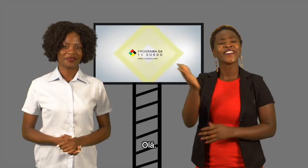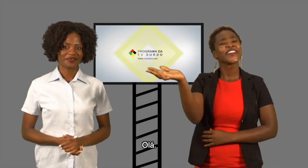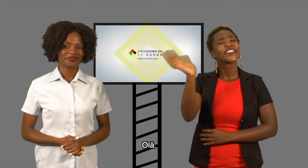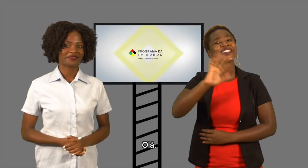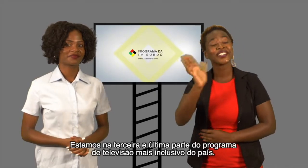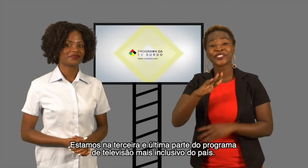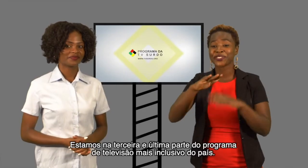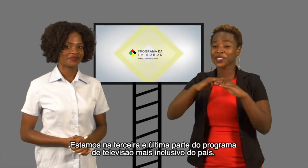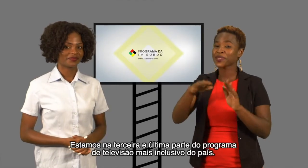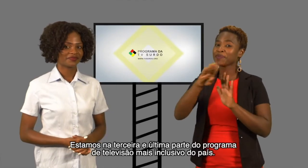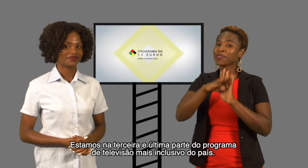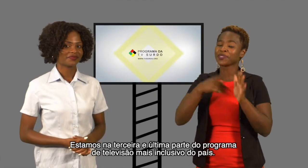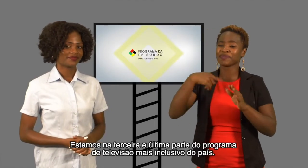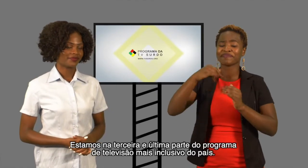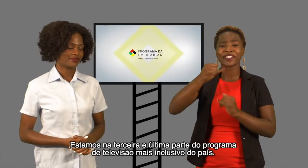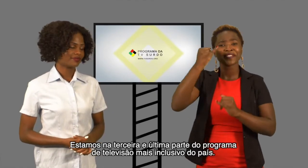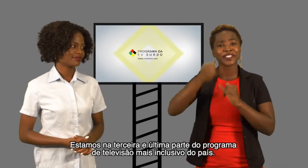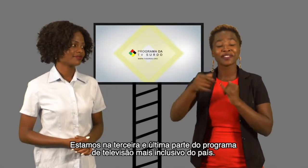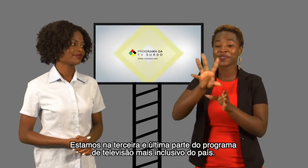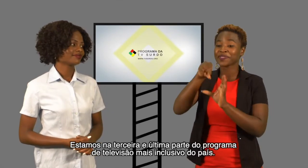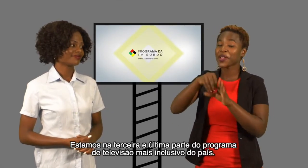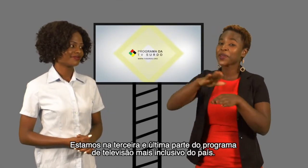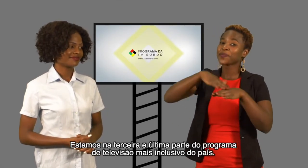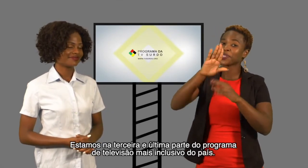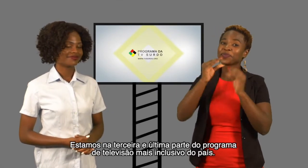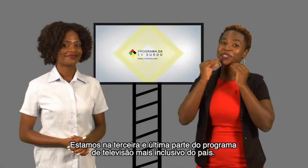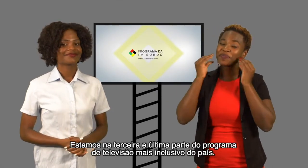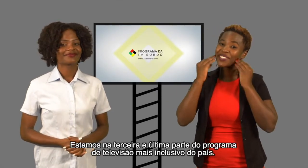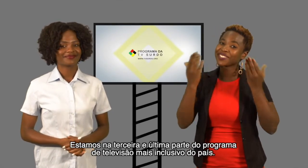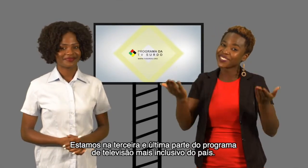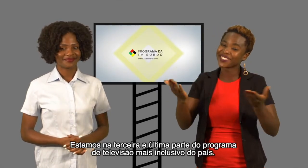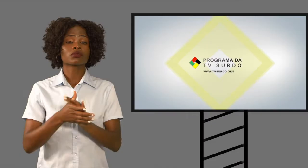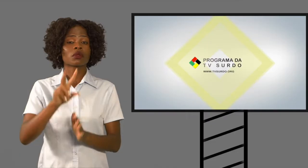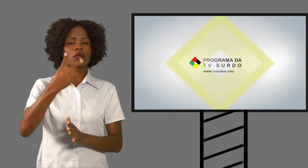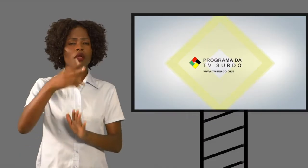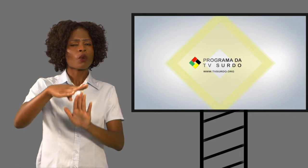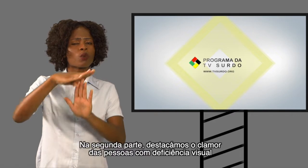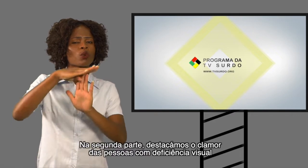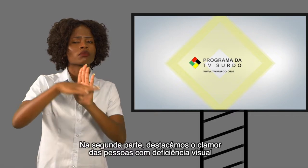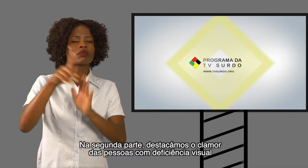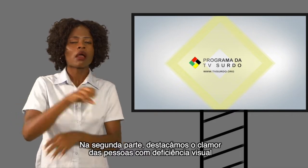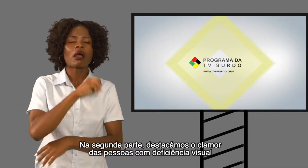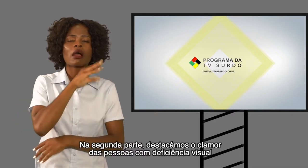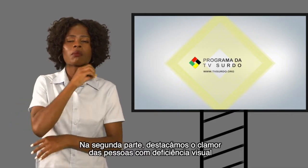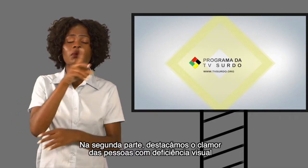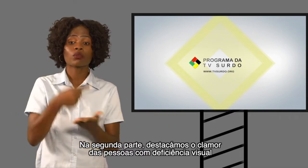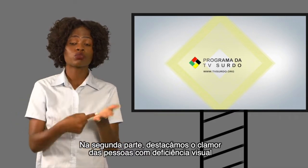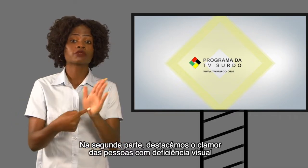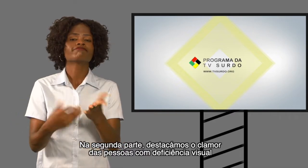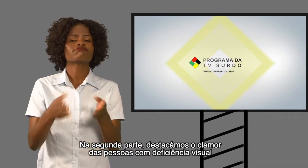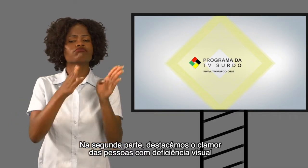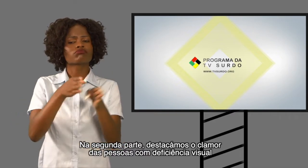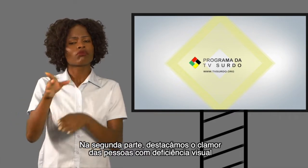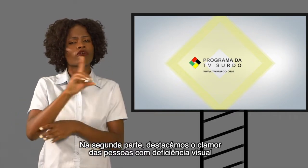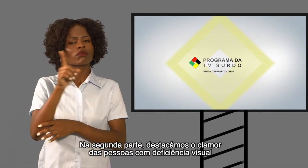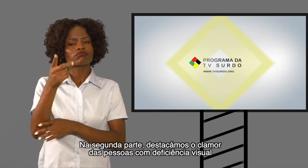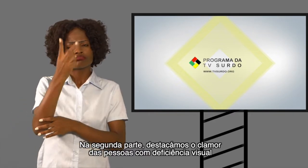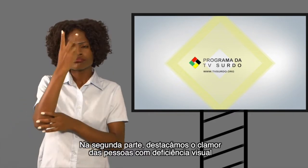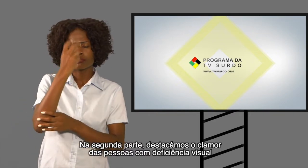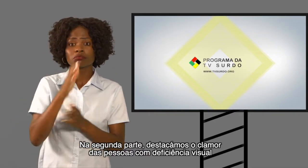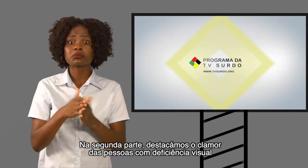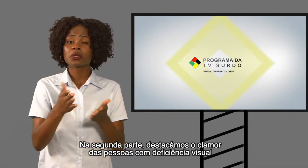Olá, estamos na terceira e última parte do programa de televisão mais inclusivo do país. Na segunda parte, destacamos o clamor das